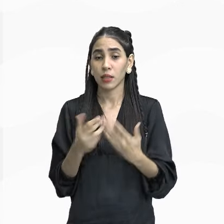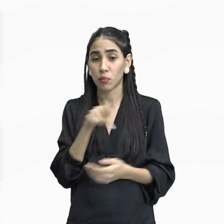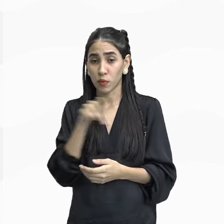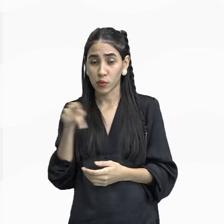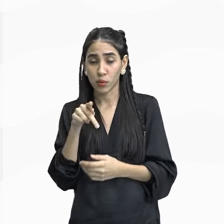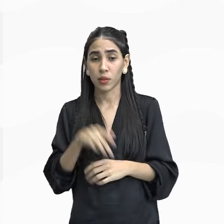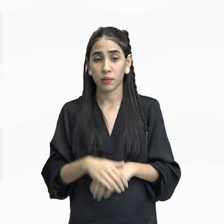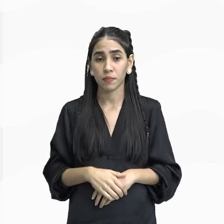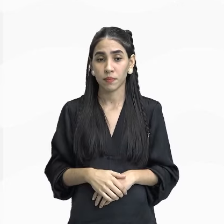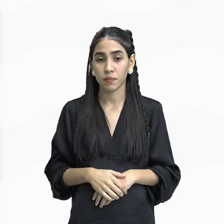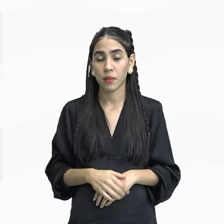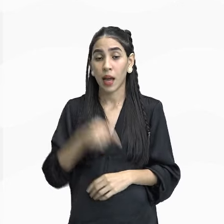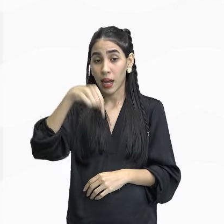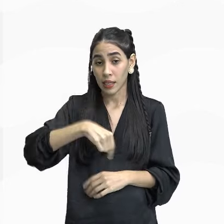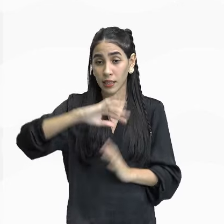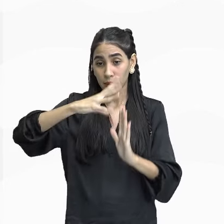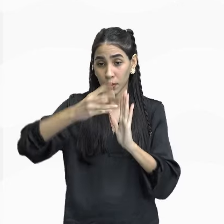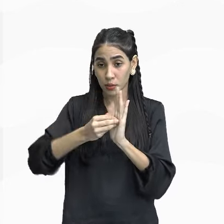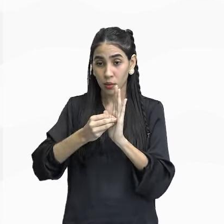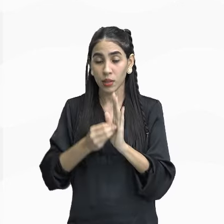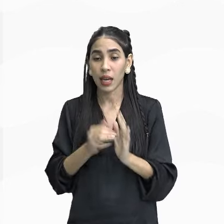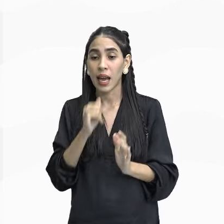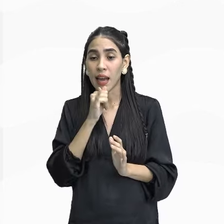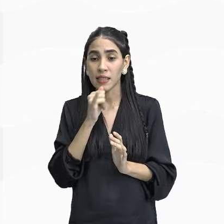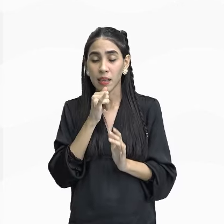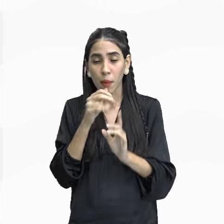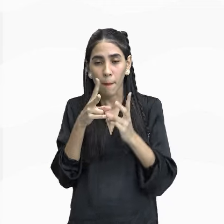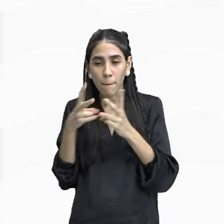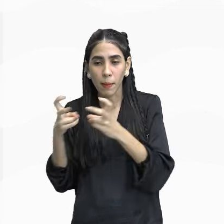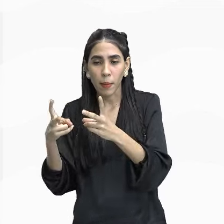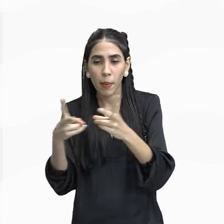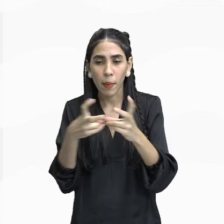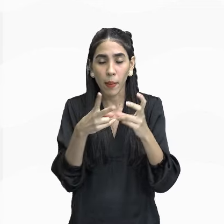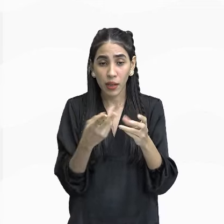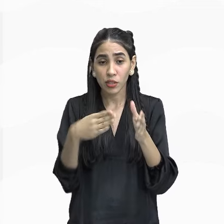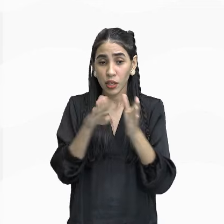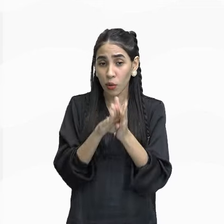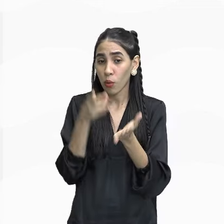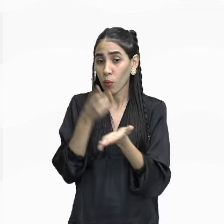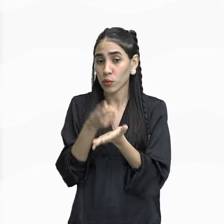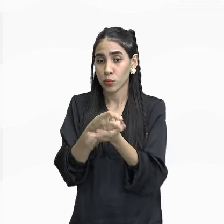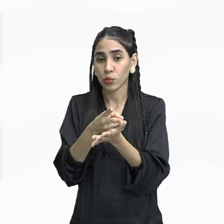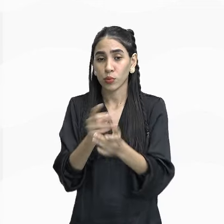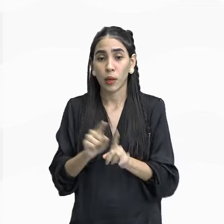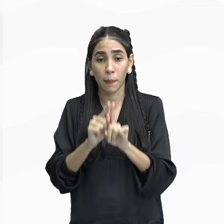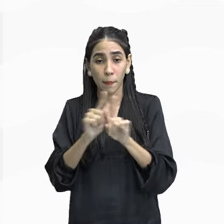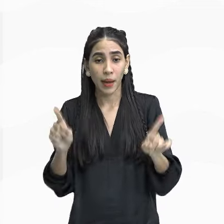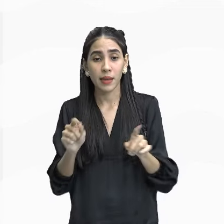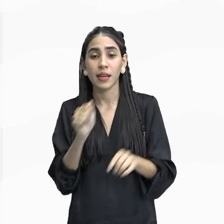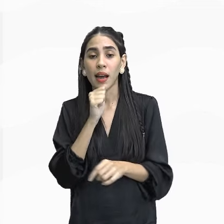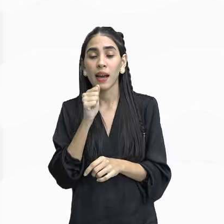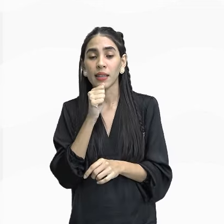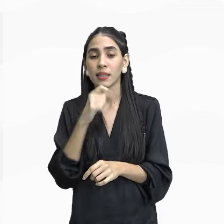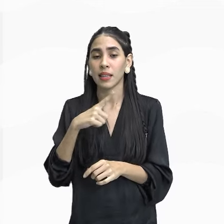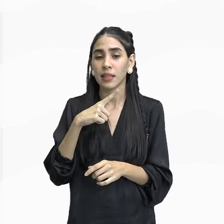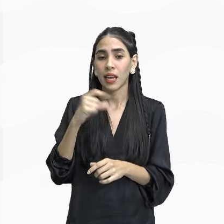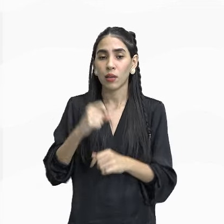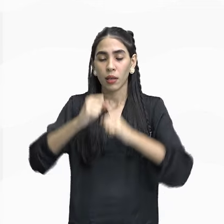Ludmila. Ou seja, aqui na Amazônia, a exploração ela chegou, ela continua, mas ainda existe